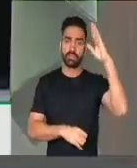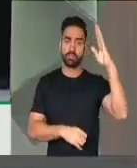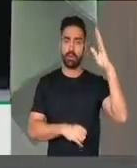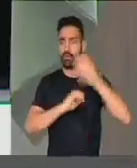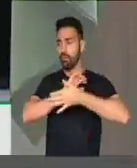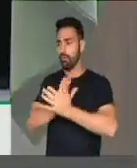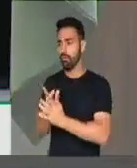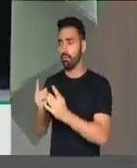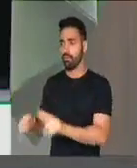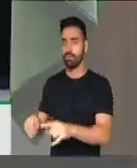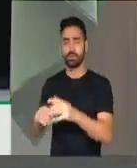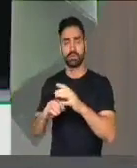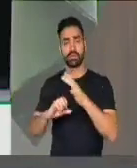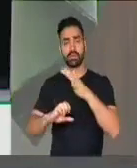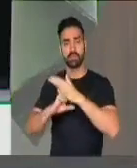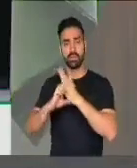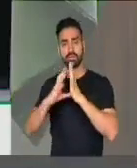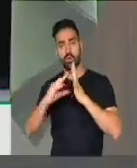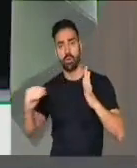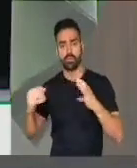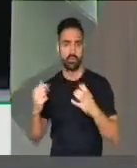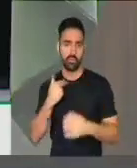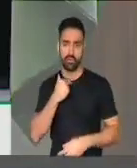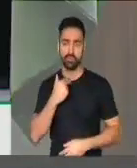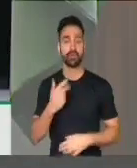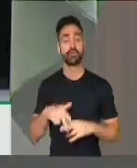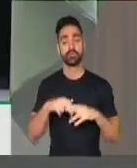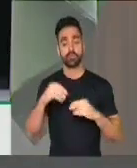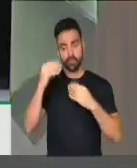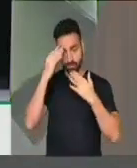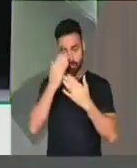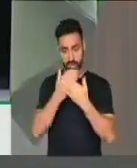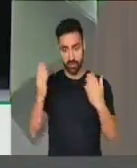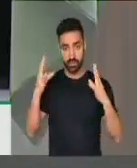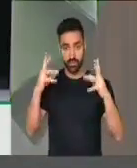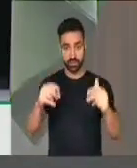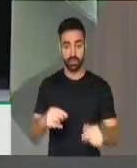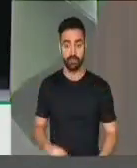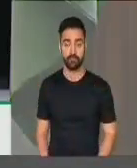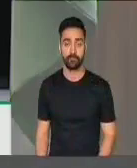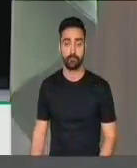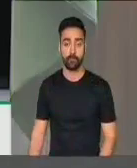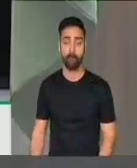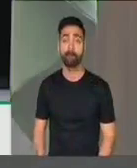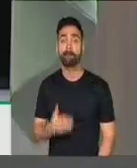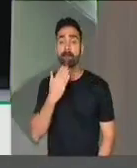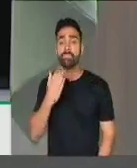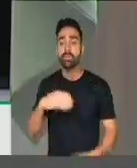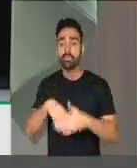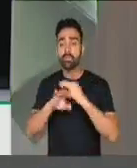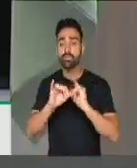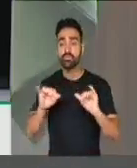ao psb a júlio delgado ea todos os senhores e senhoras que assim eu peço divulgação desse pronunciamento do presidente